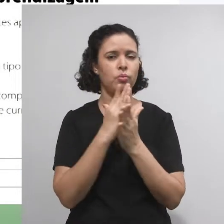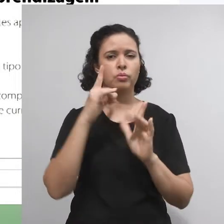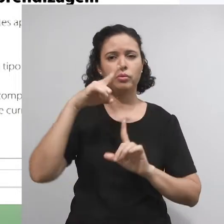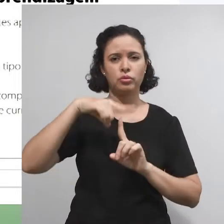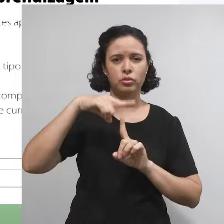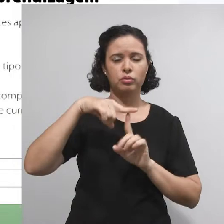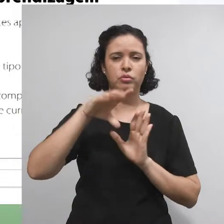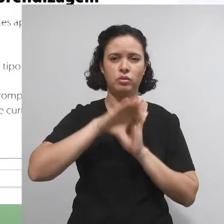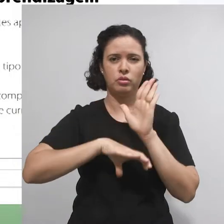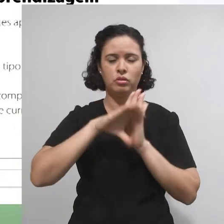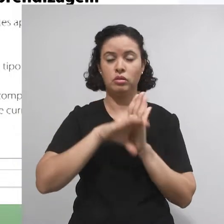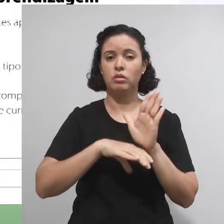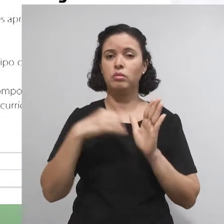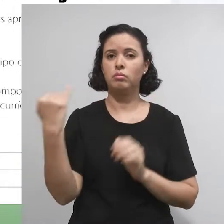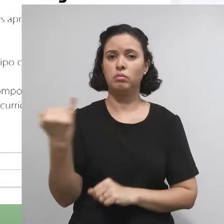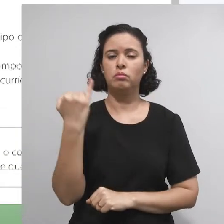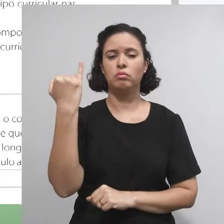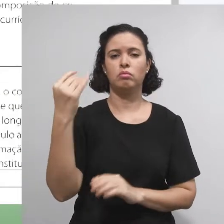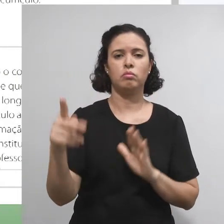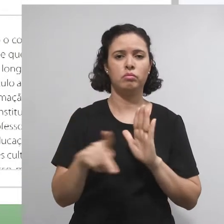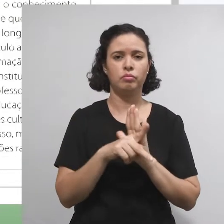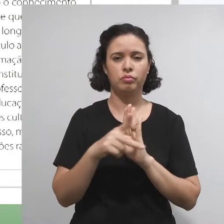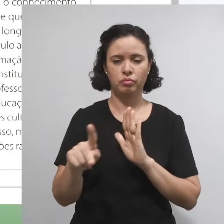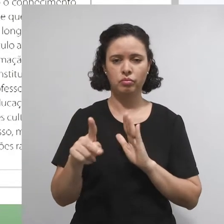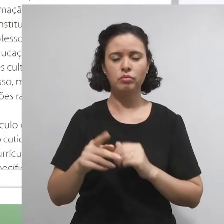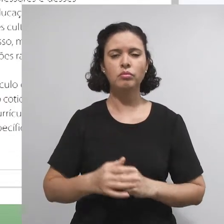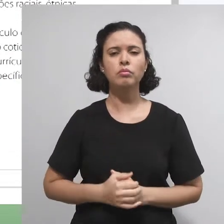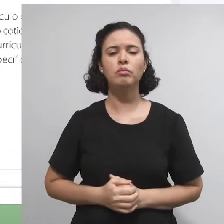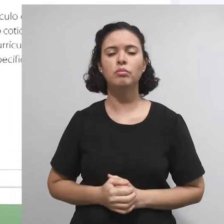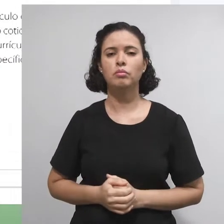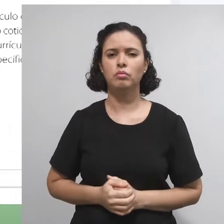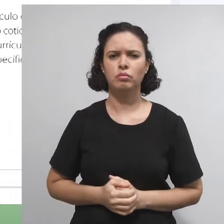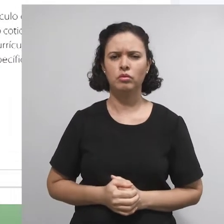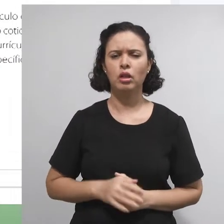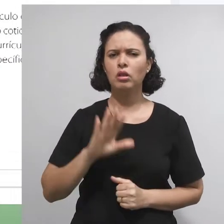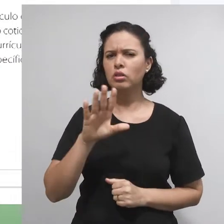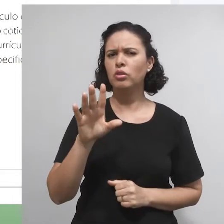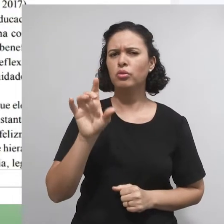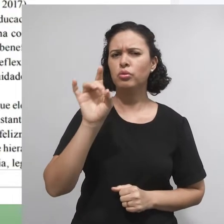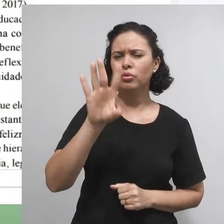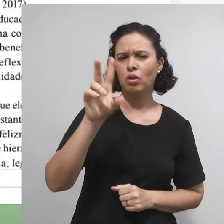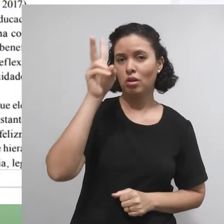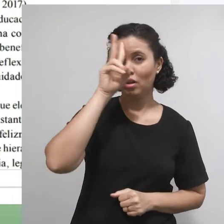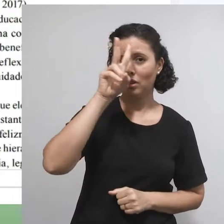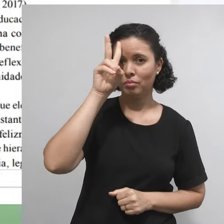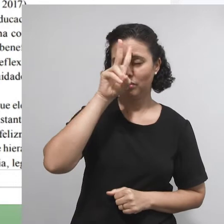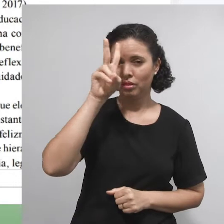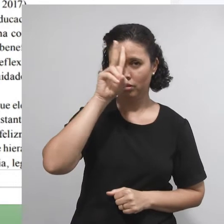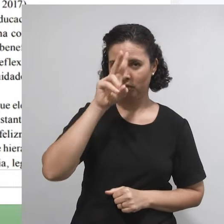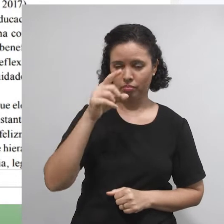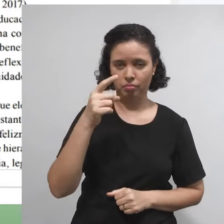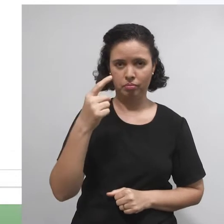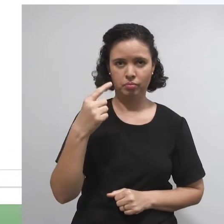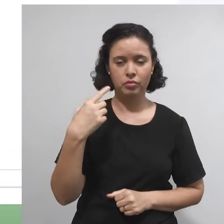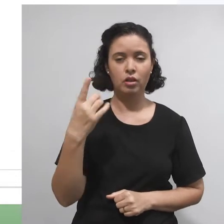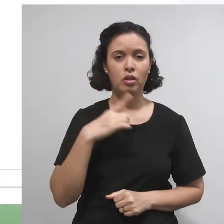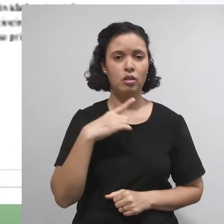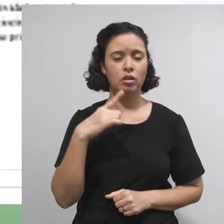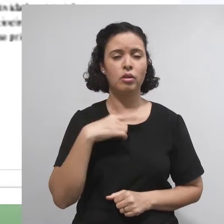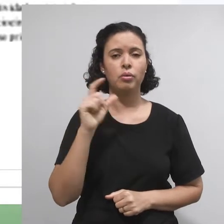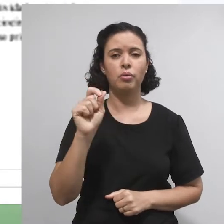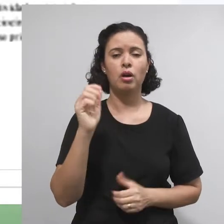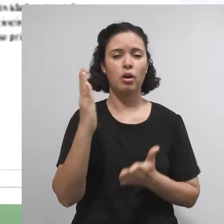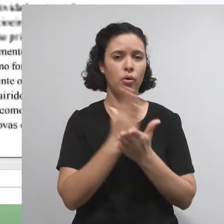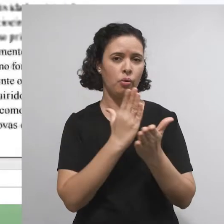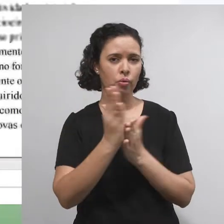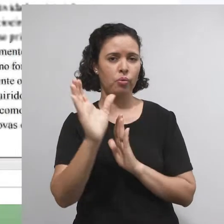tipos essenciais de currículos. Só para fazer essa recapitulação, para a gente chegar à base, nós temos